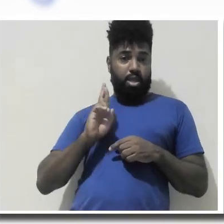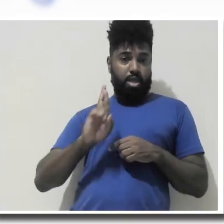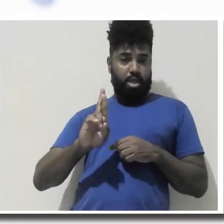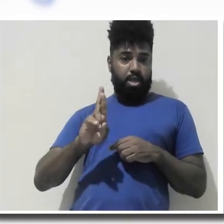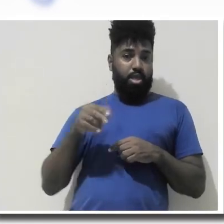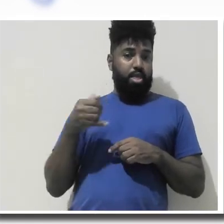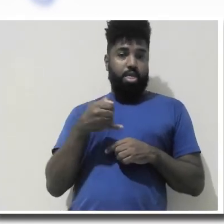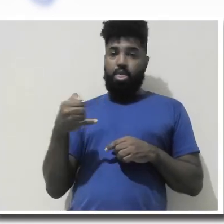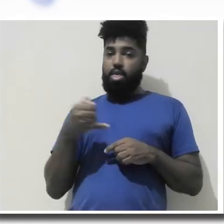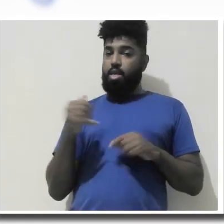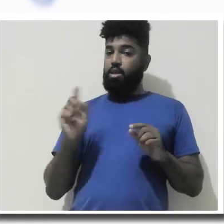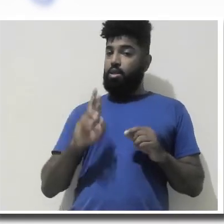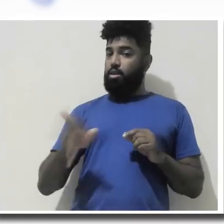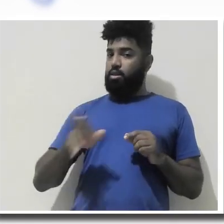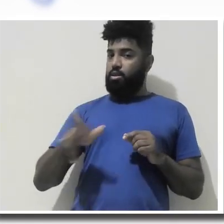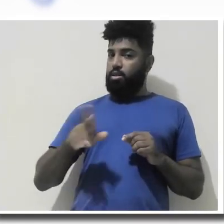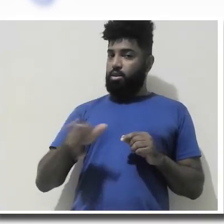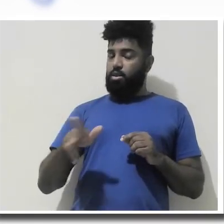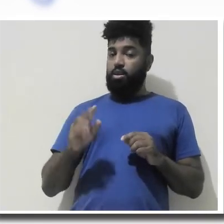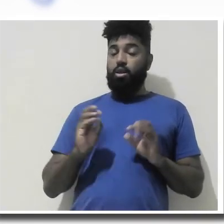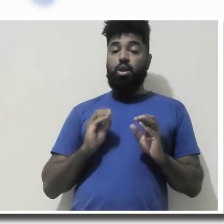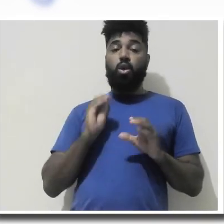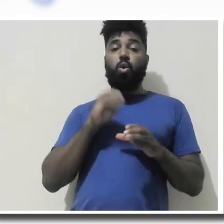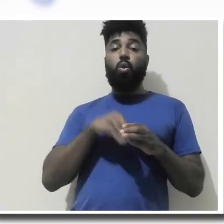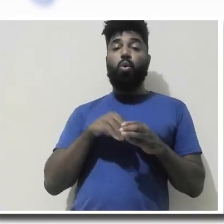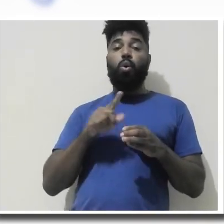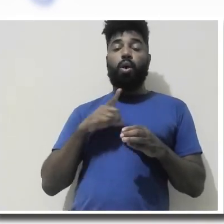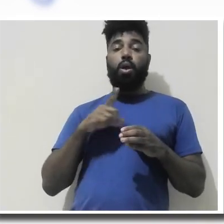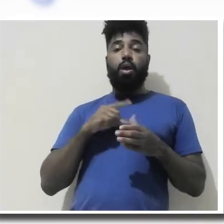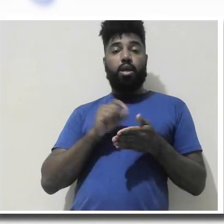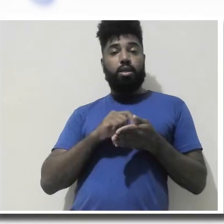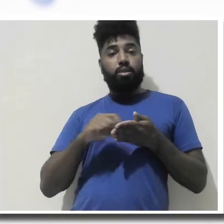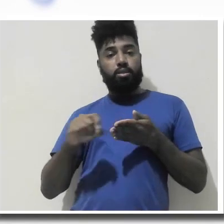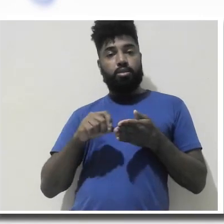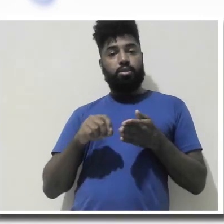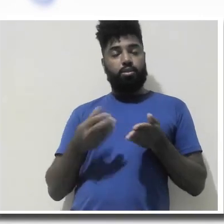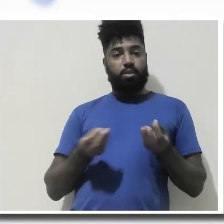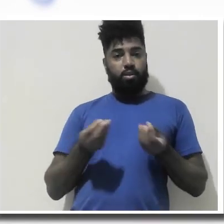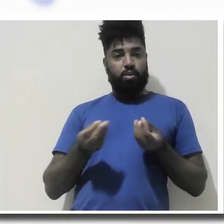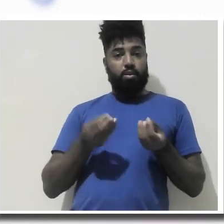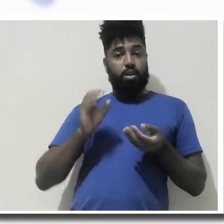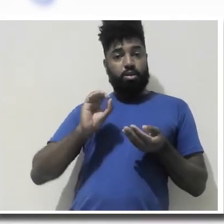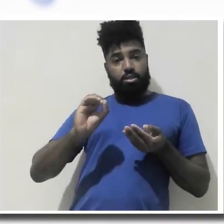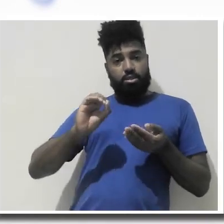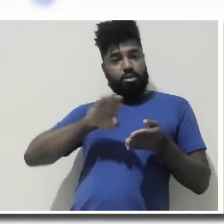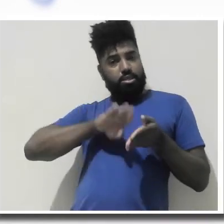reais não negativos, e utilizar a primeira notação, excluir o zero.